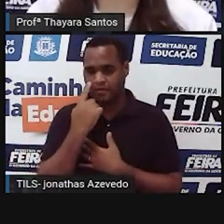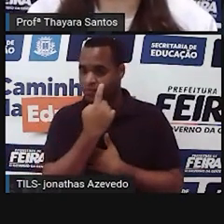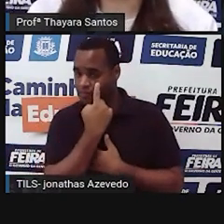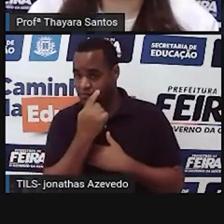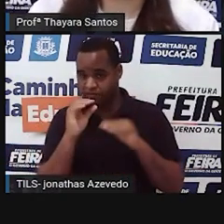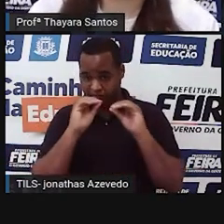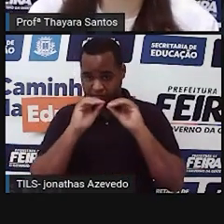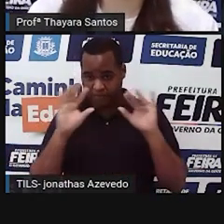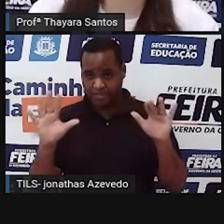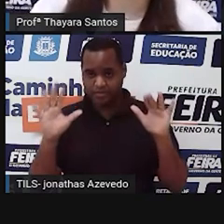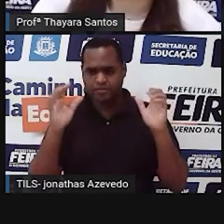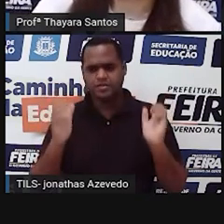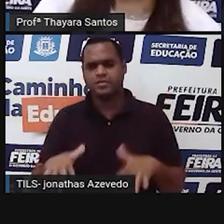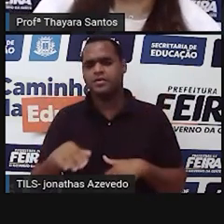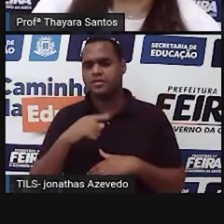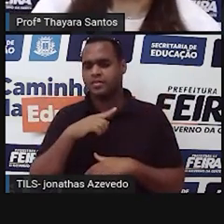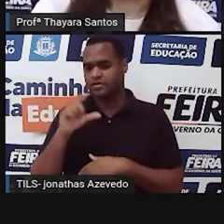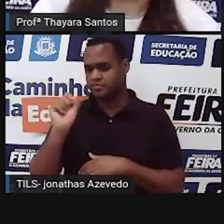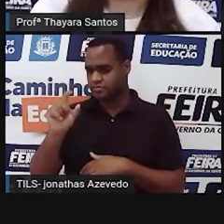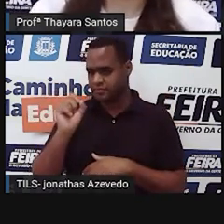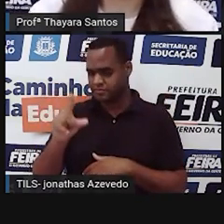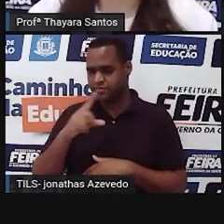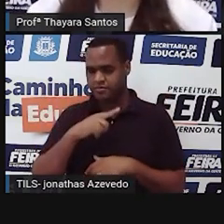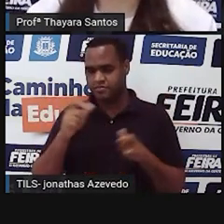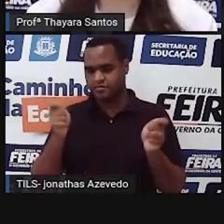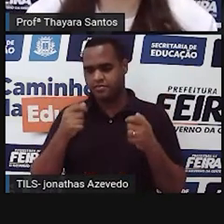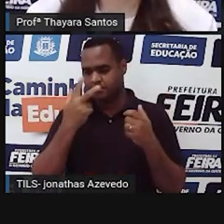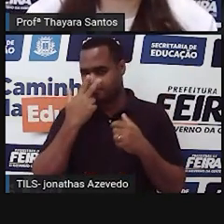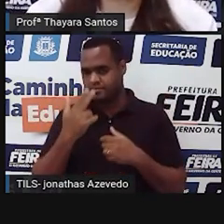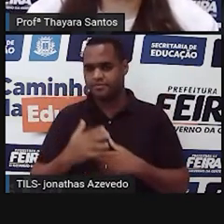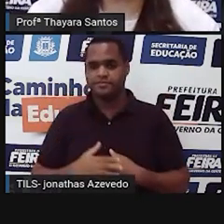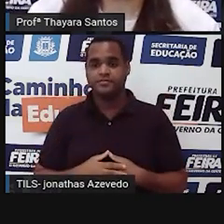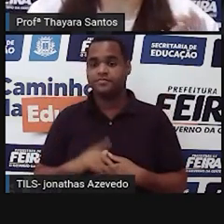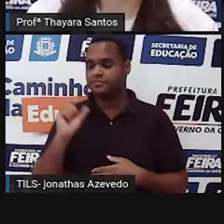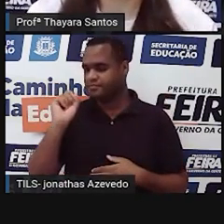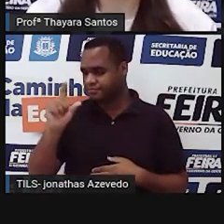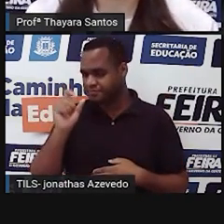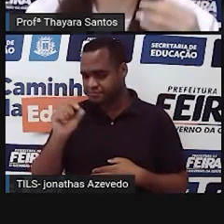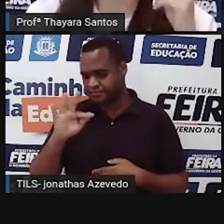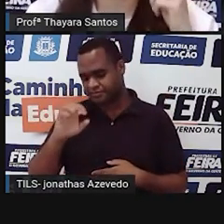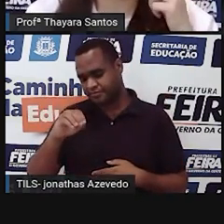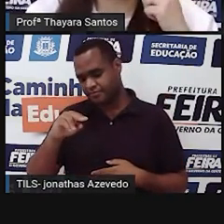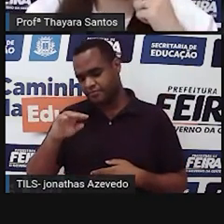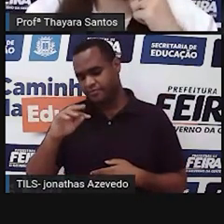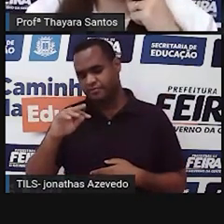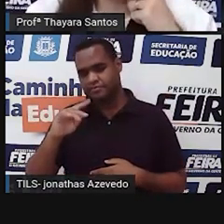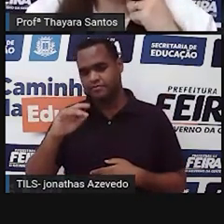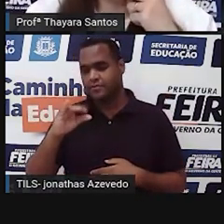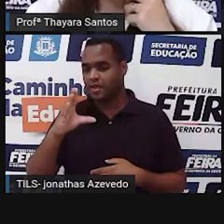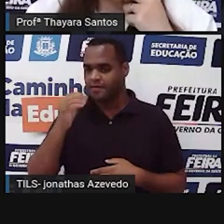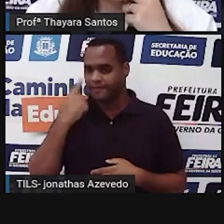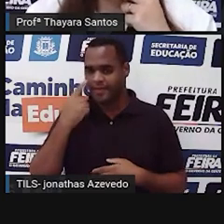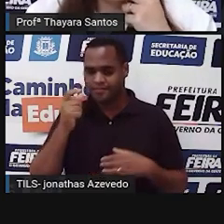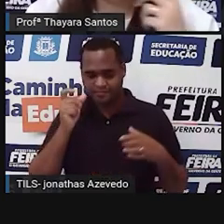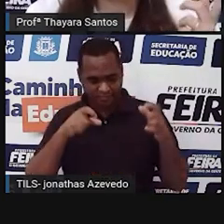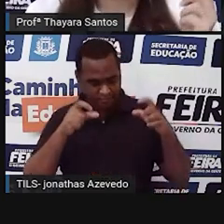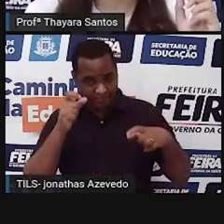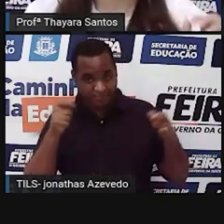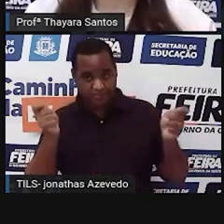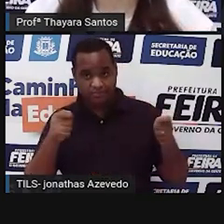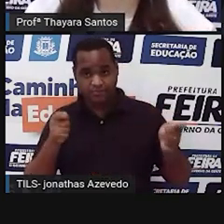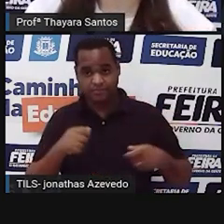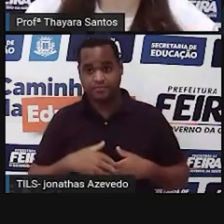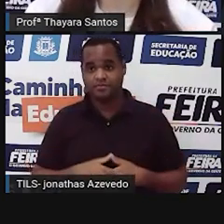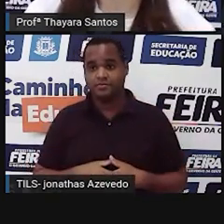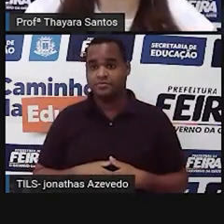o fenótipo é ter o olho azul. Então, ter o olho azul é o fenótipo, é a característica que a gente consegue observar.